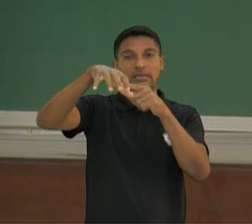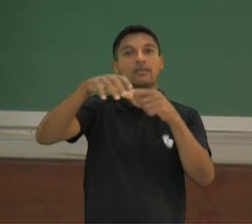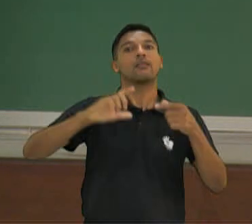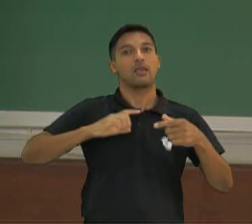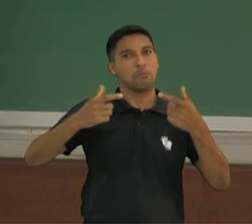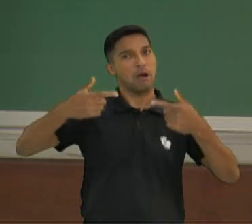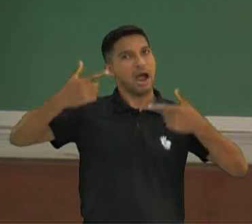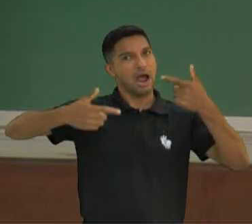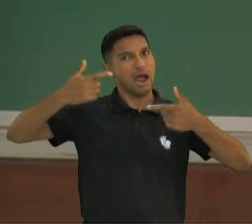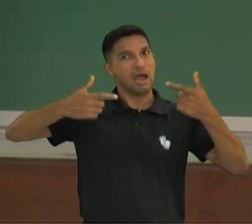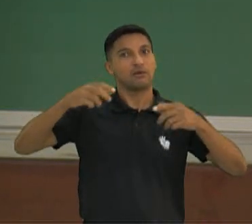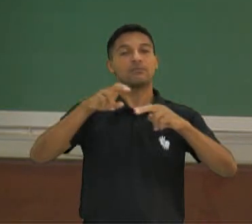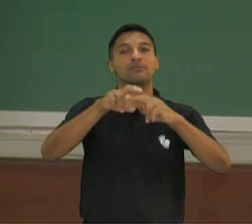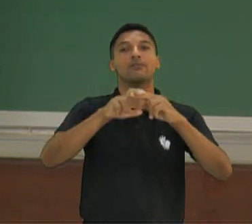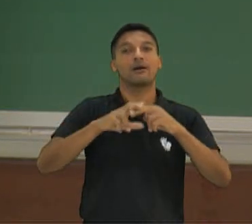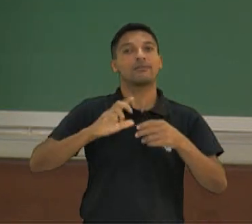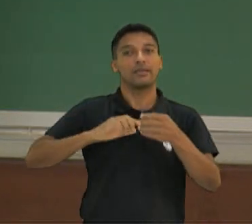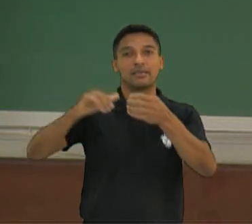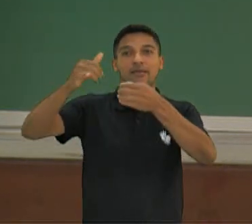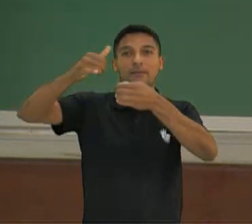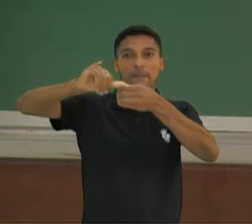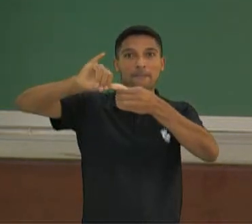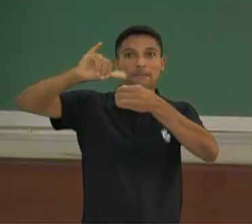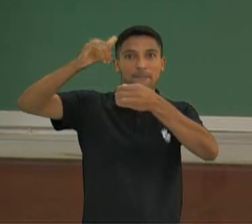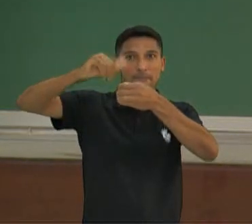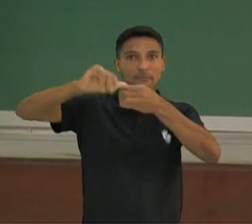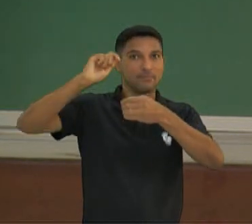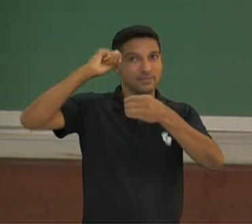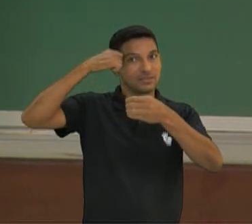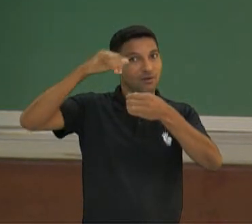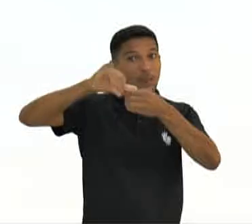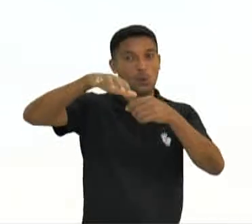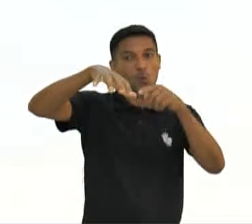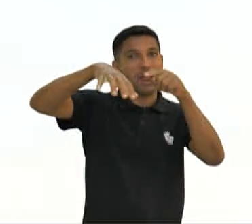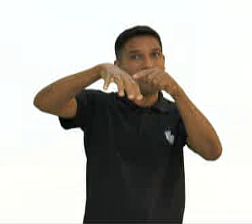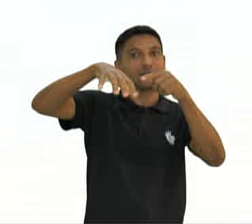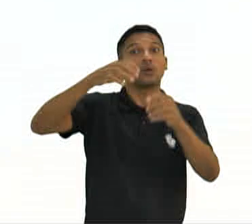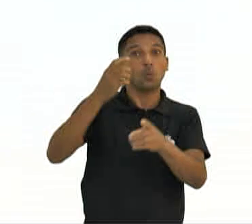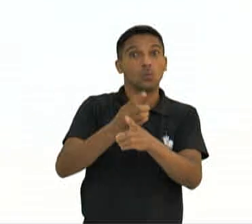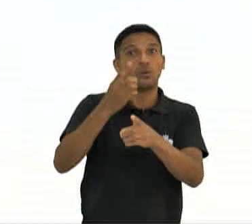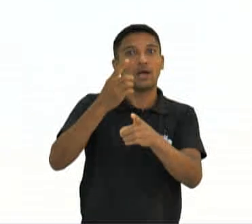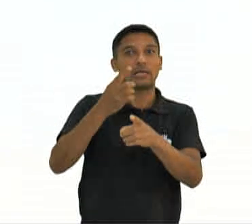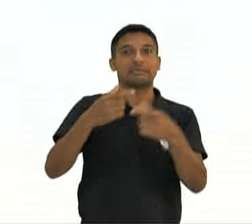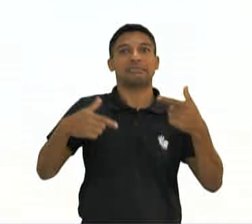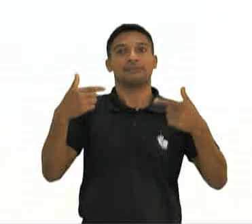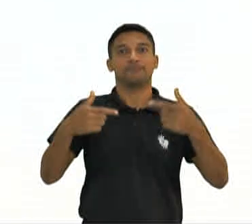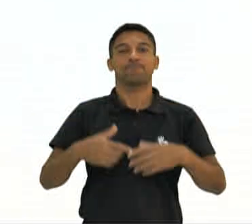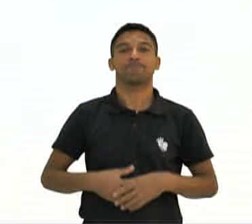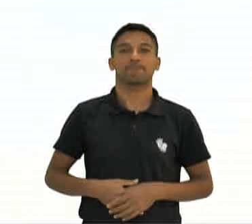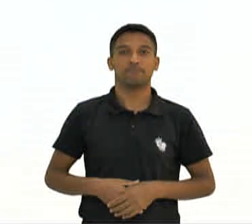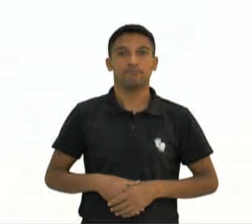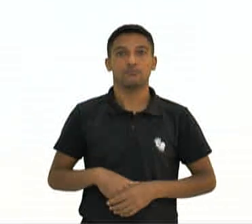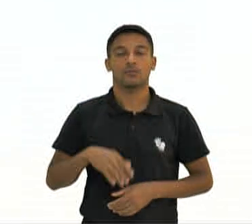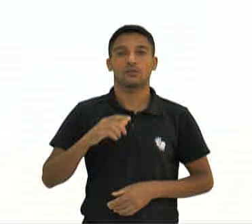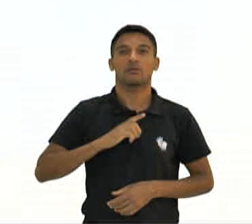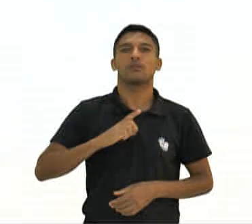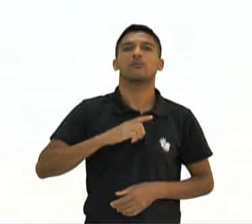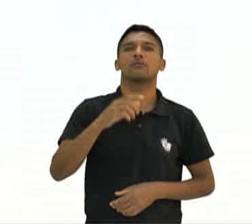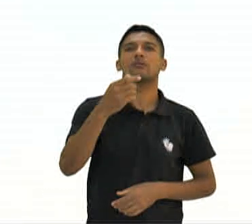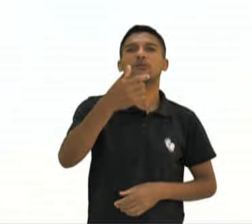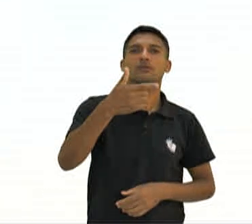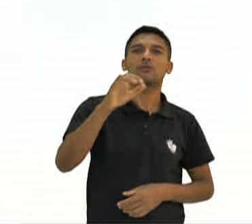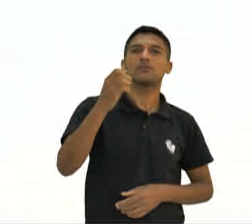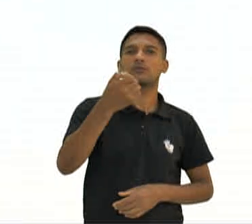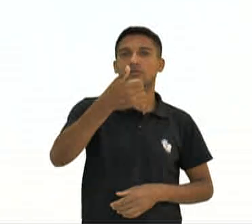reservas de petróleo, então a coisa está complicada lá. Tem 214 empresas de grande e médio porte atuando na